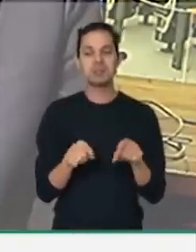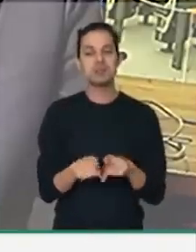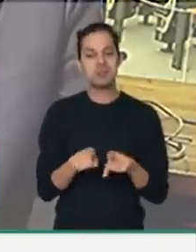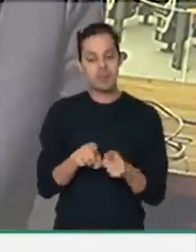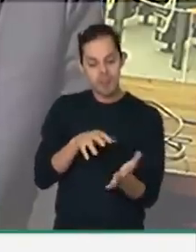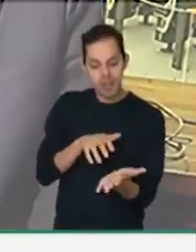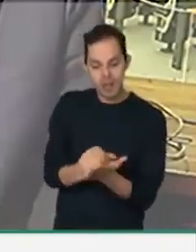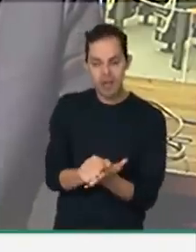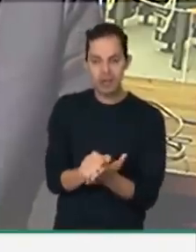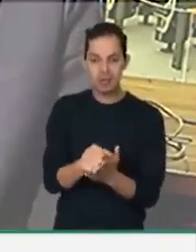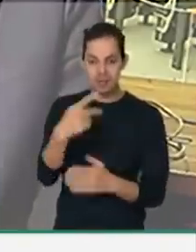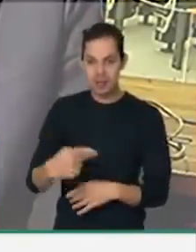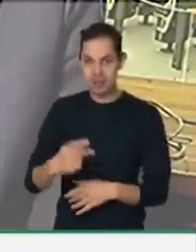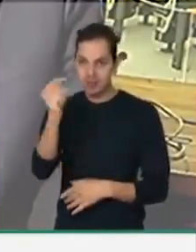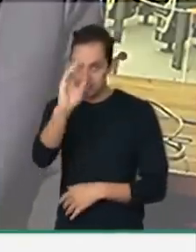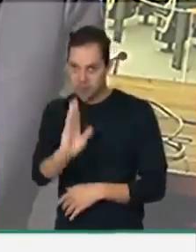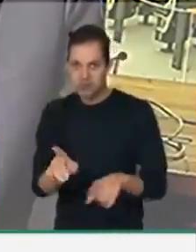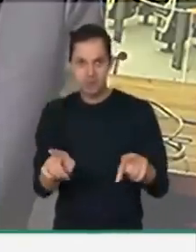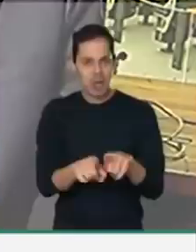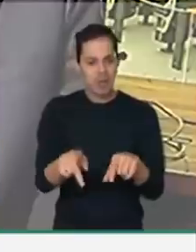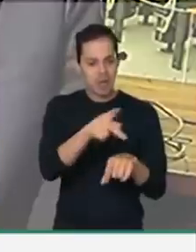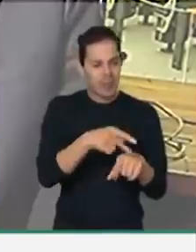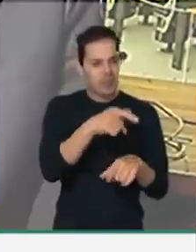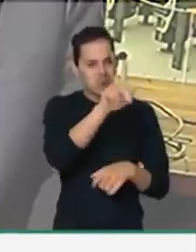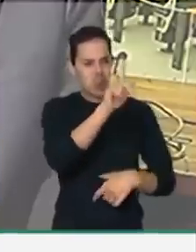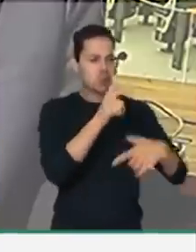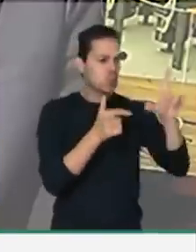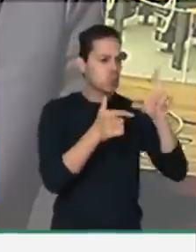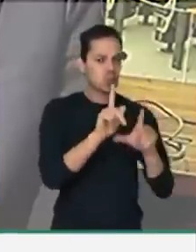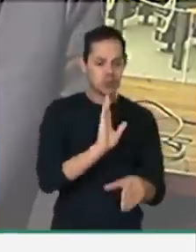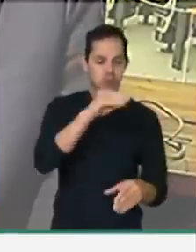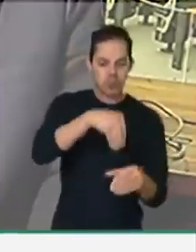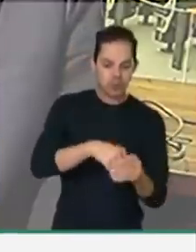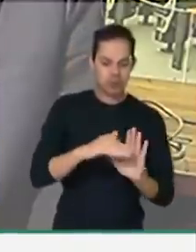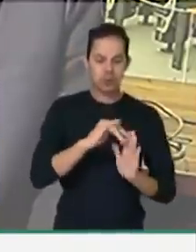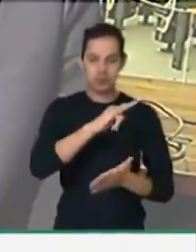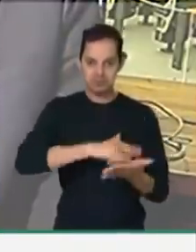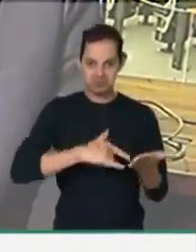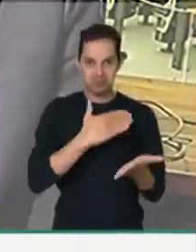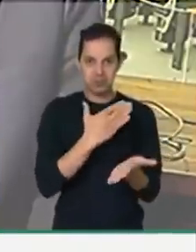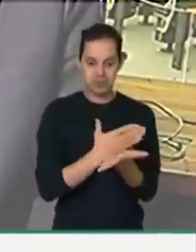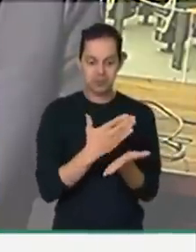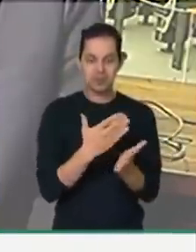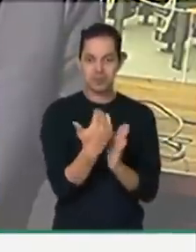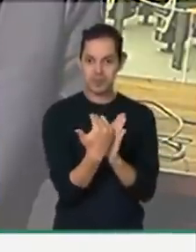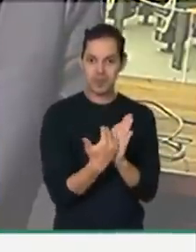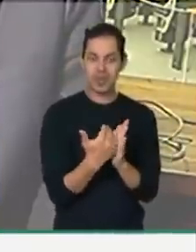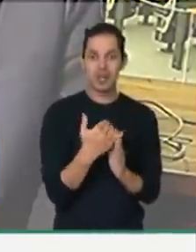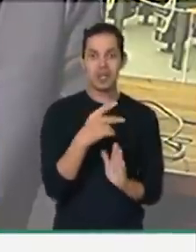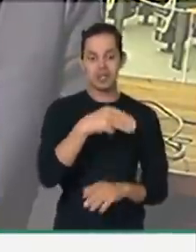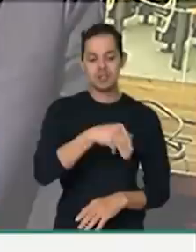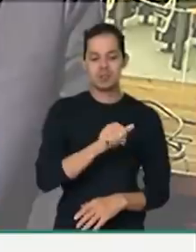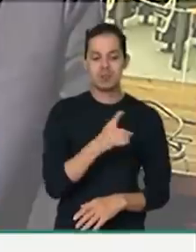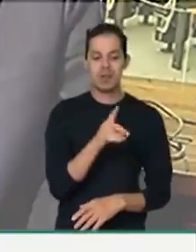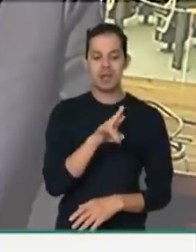registro não apenas no Brasil, mas em todos os países que fazem parte desse protocolo de Madrid, ou seja, nesses 108 países